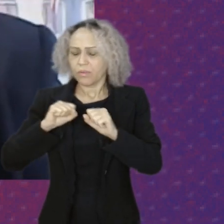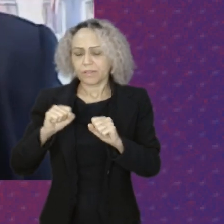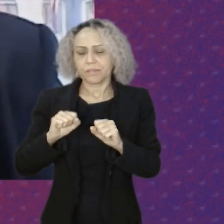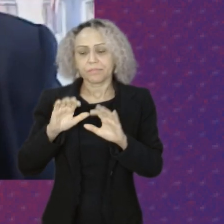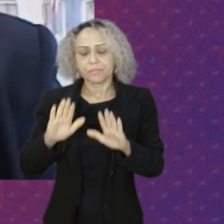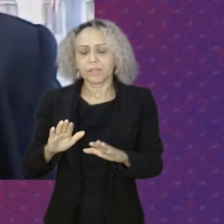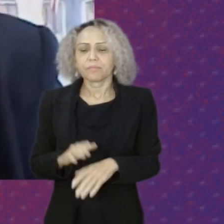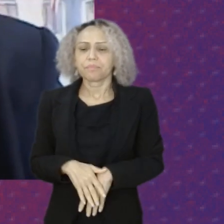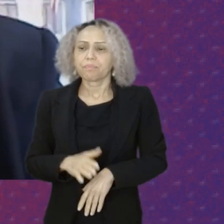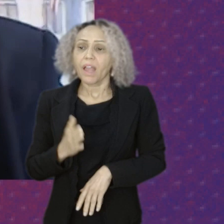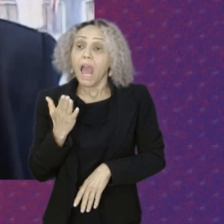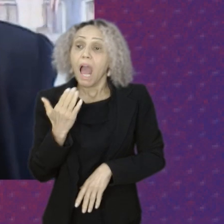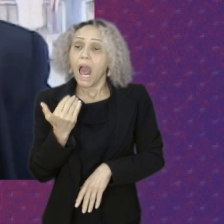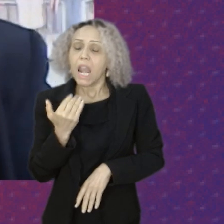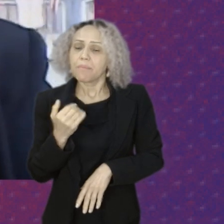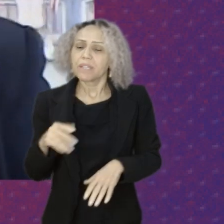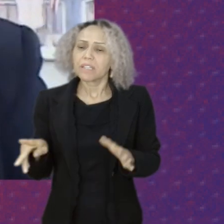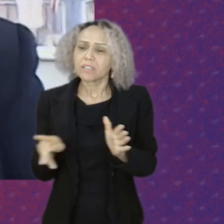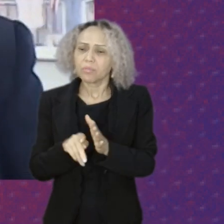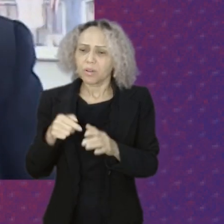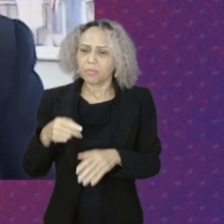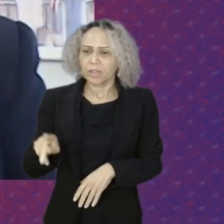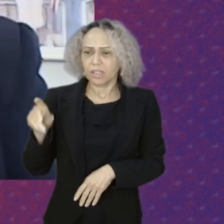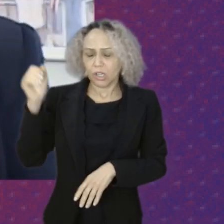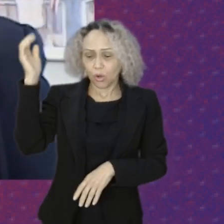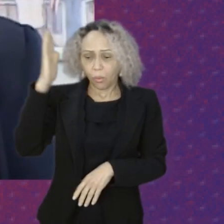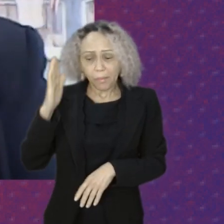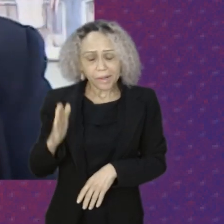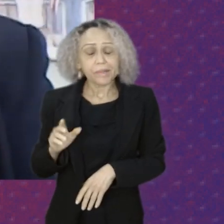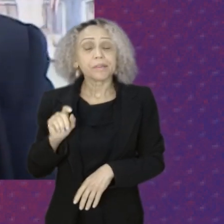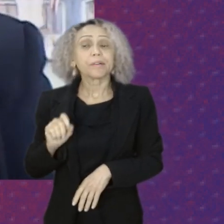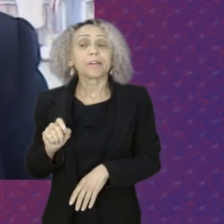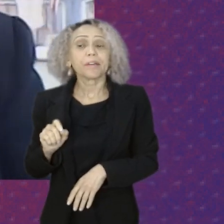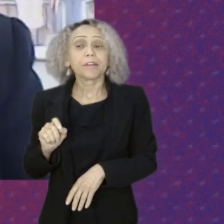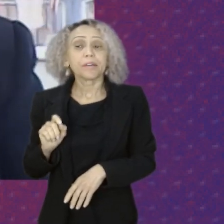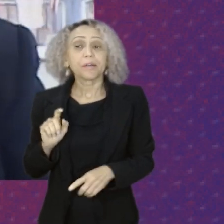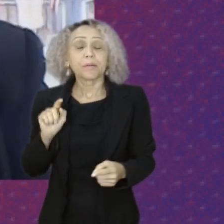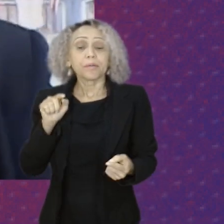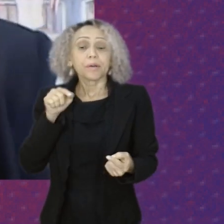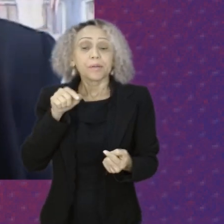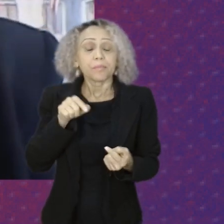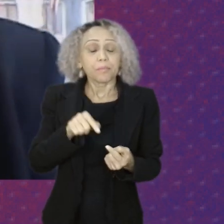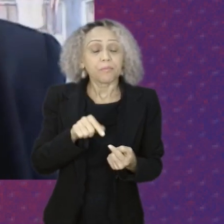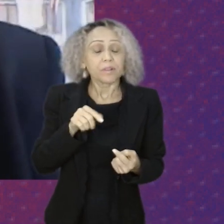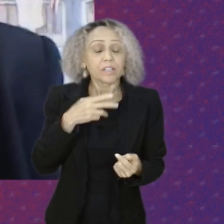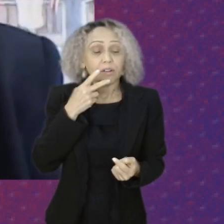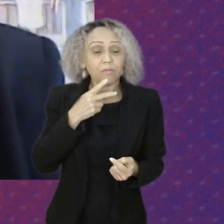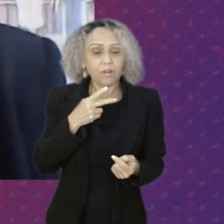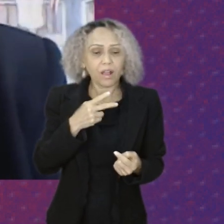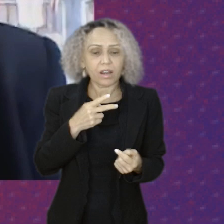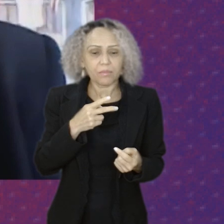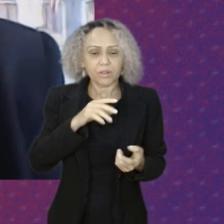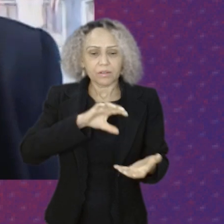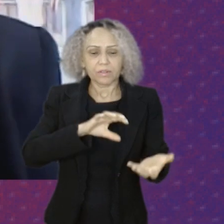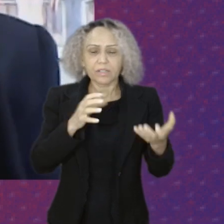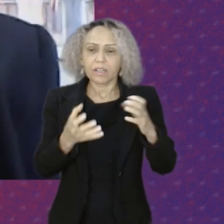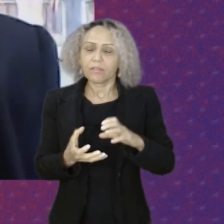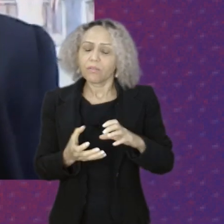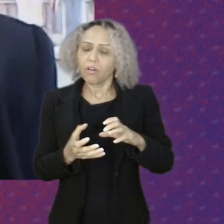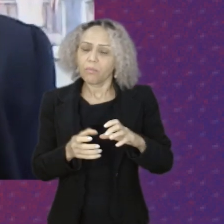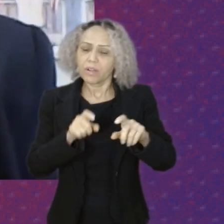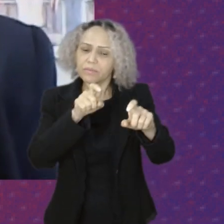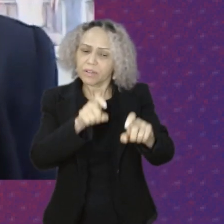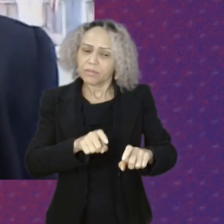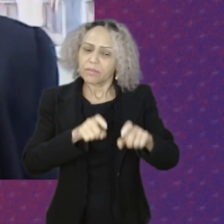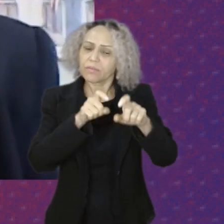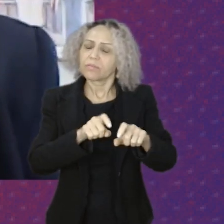país também, que interliga, quando se fala em questões de reforma agrária, em morar na terra e trabalhar, a gente também interliga essa questão do